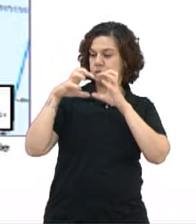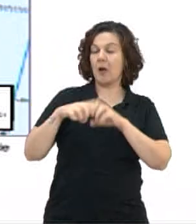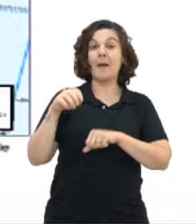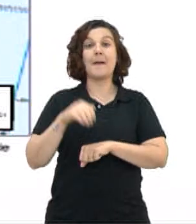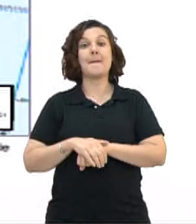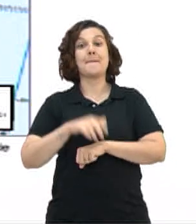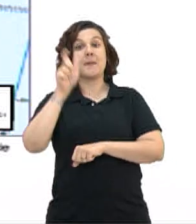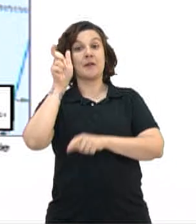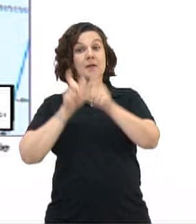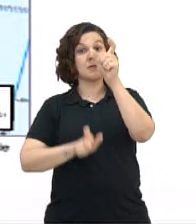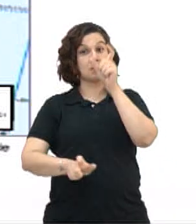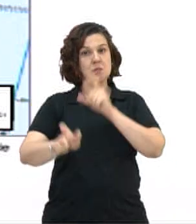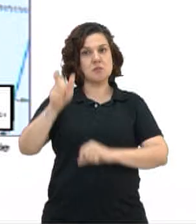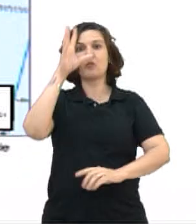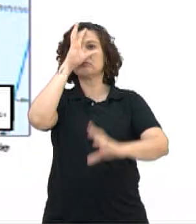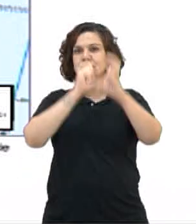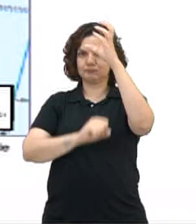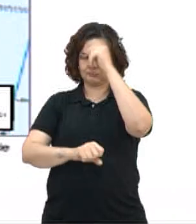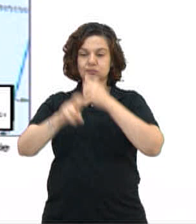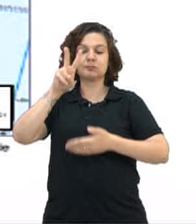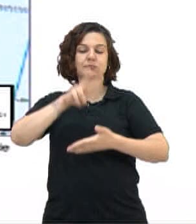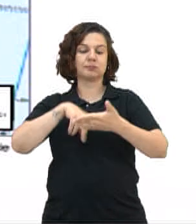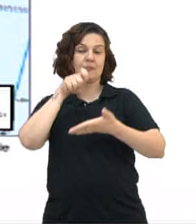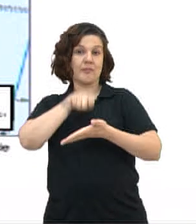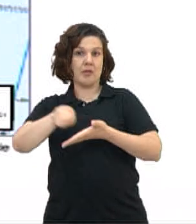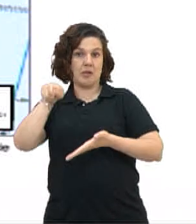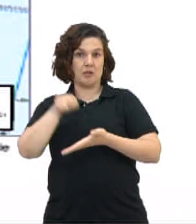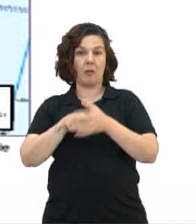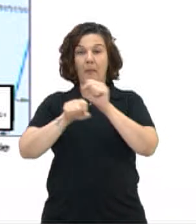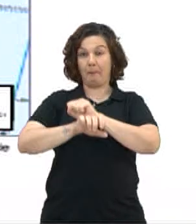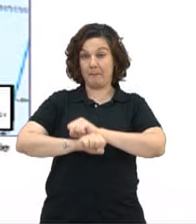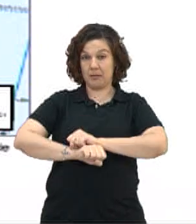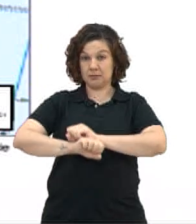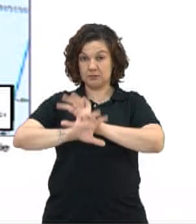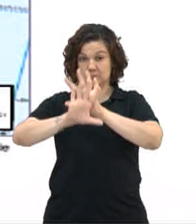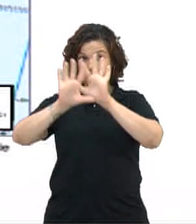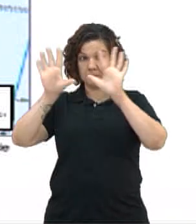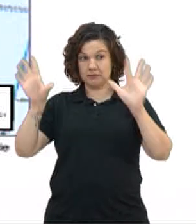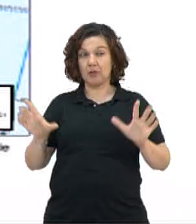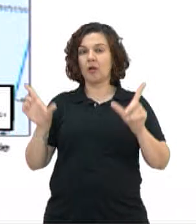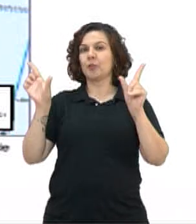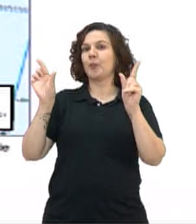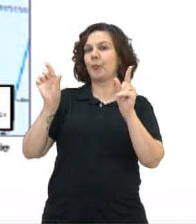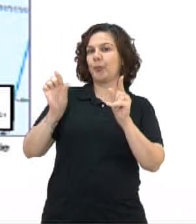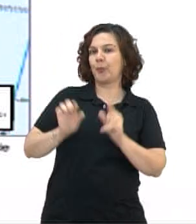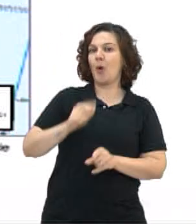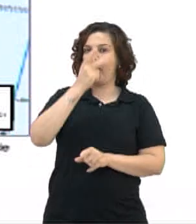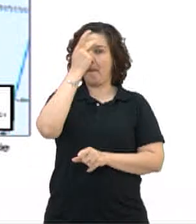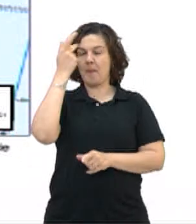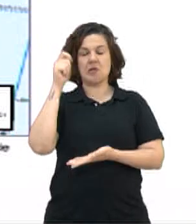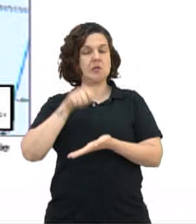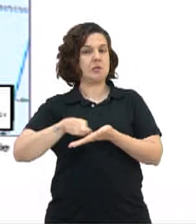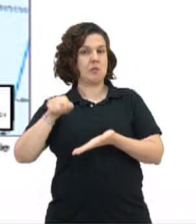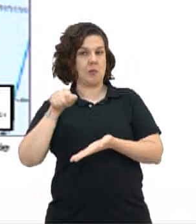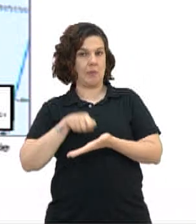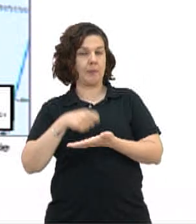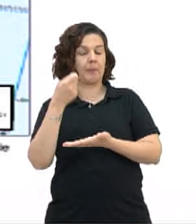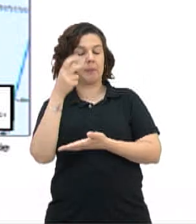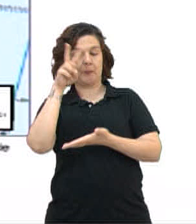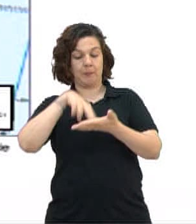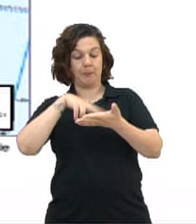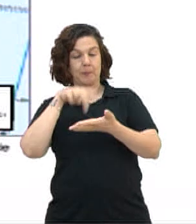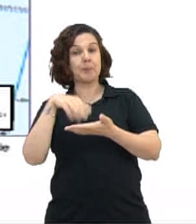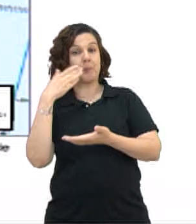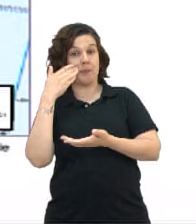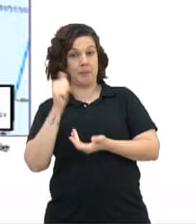é a quantidade de pessoas alfabetizadas. Quanto mais clara for a cor, menor é a quantidade de pessoas alfabetizadas. Então,